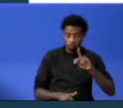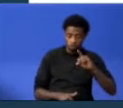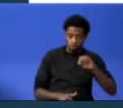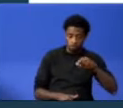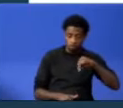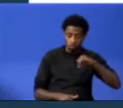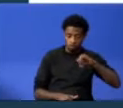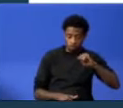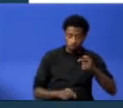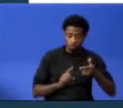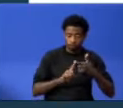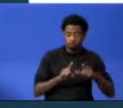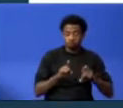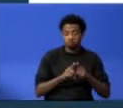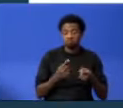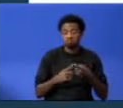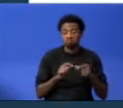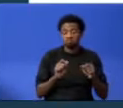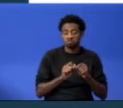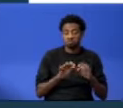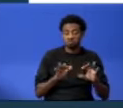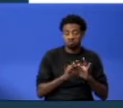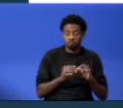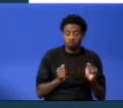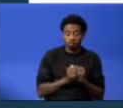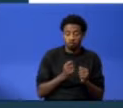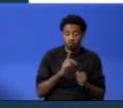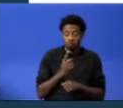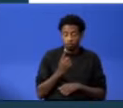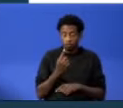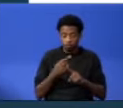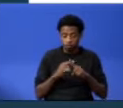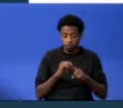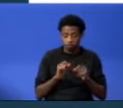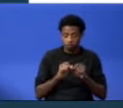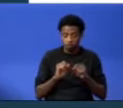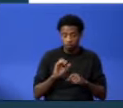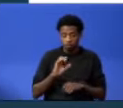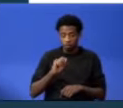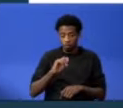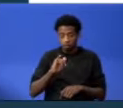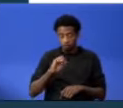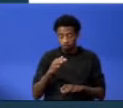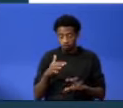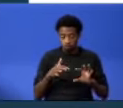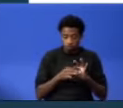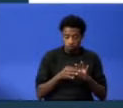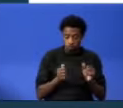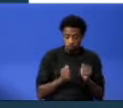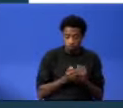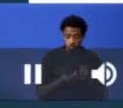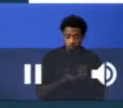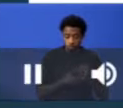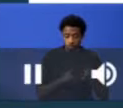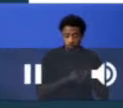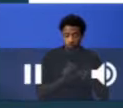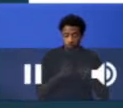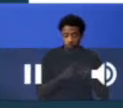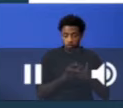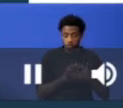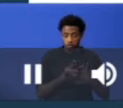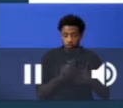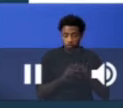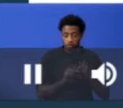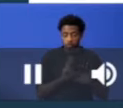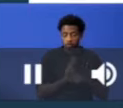tropomiosina. Por que ele faz isso? Uma vez que o cálcio se liga a essa estrutura, ele permite agora a ligação das proteínas